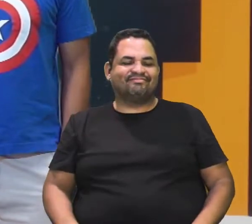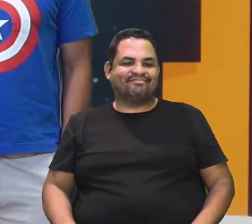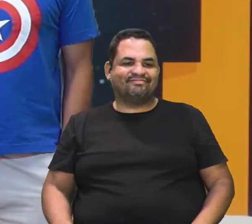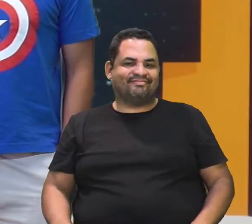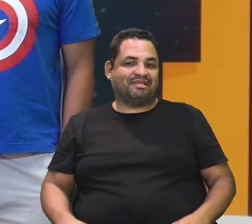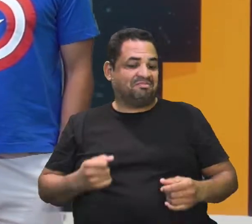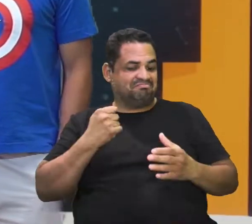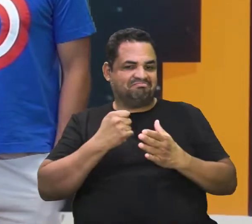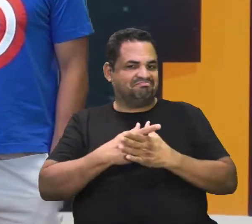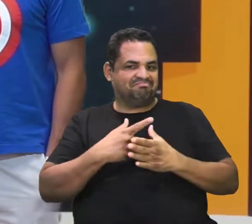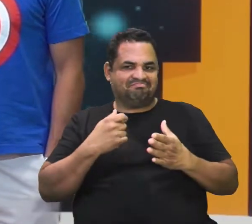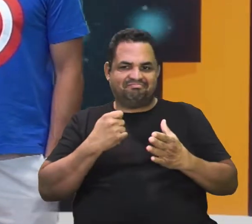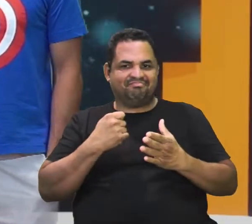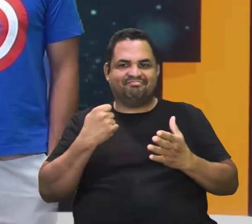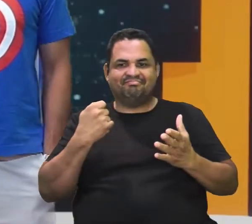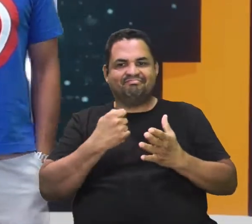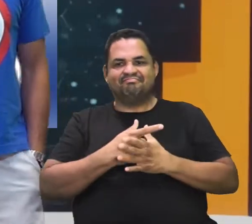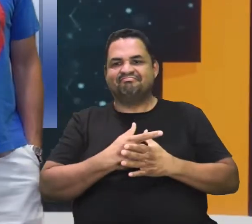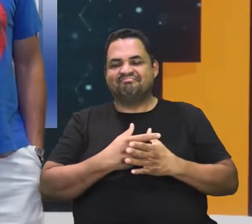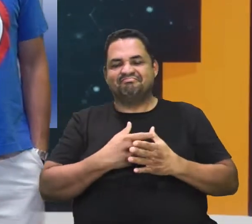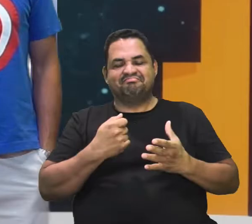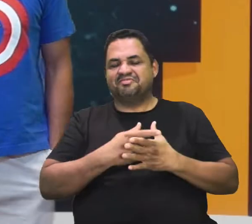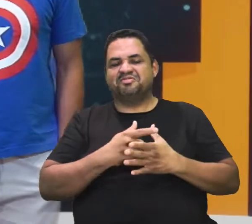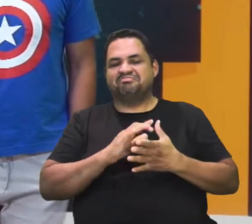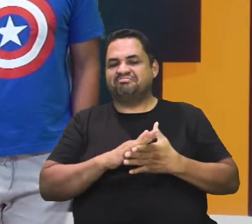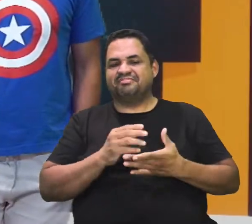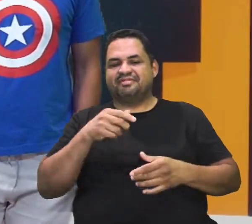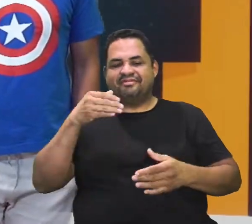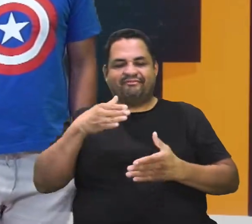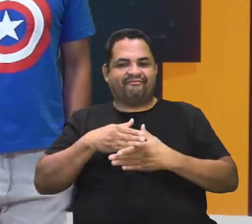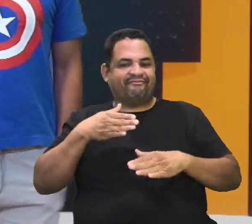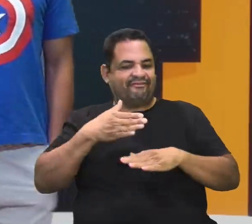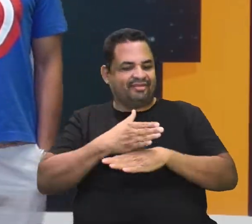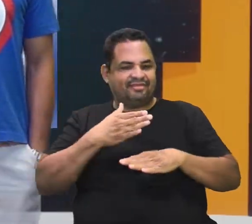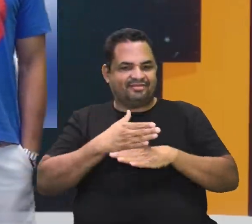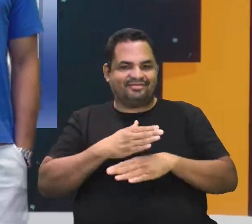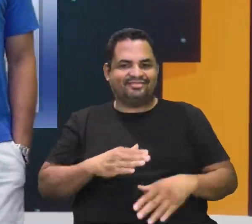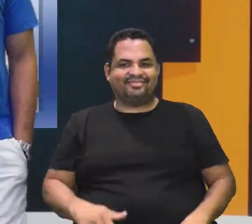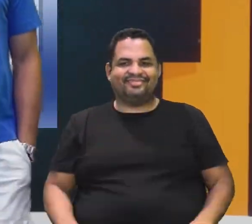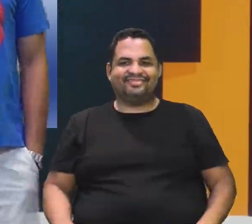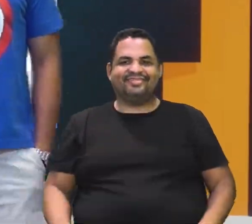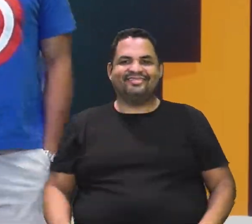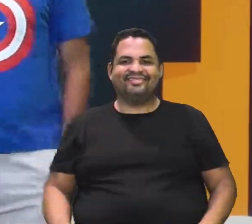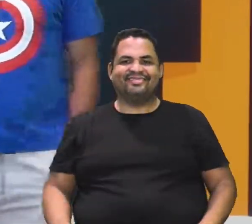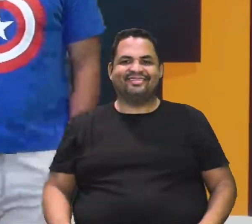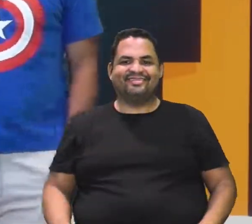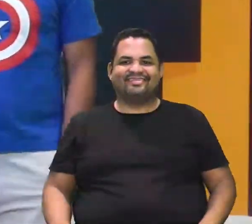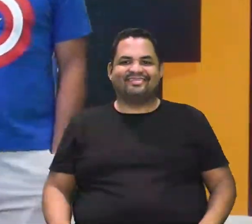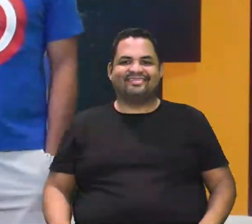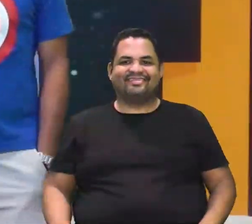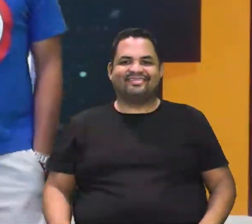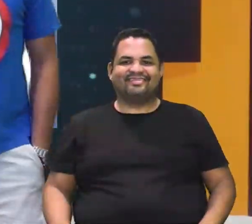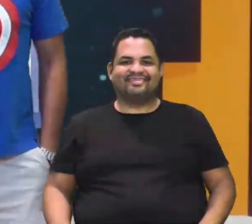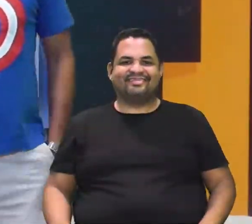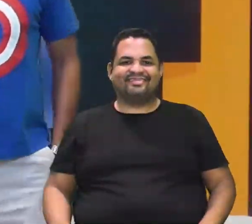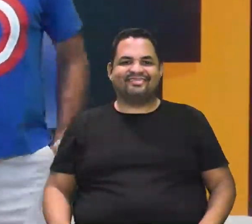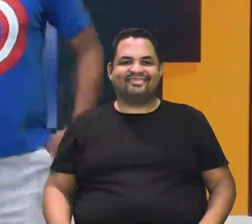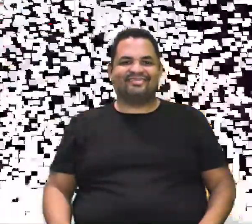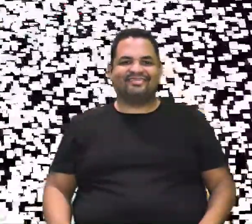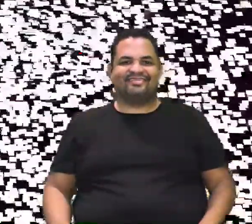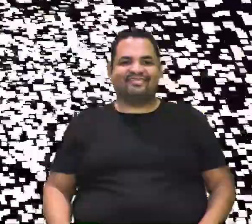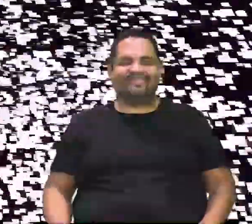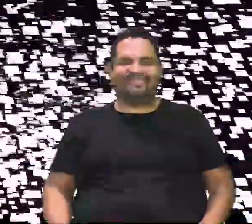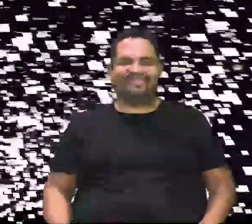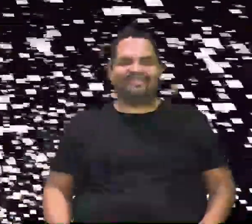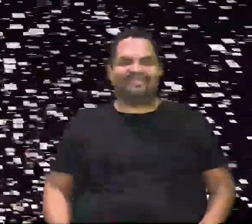facas aí, mas... Não, comprou? Comprei. O professor Maurício gastou aí naquela Rondônia Rural Show. Vamos lá pra frente, olha lá o efeito.